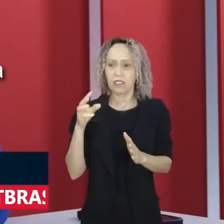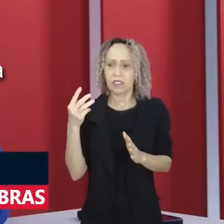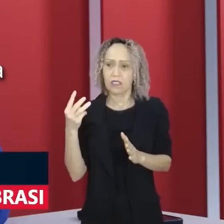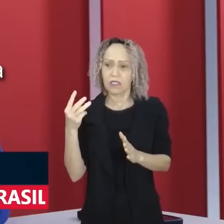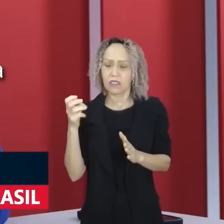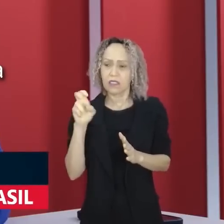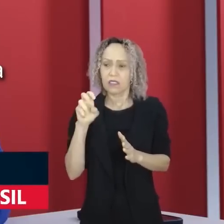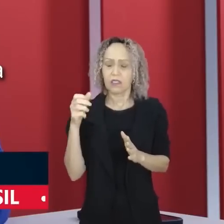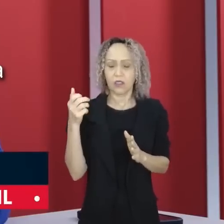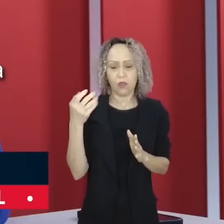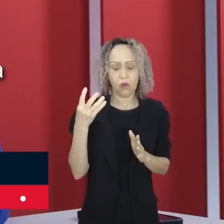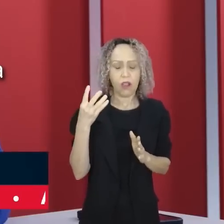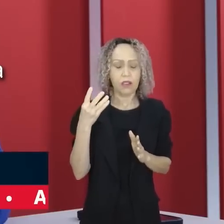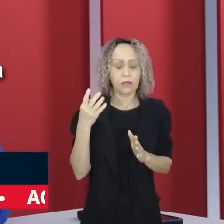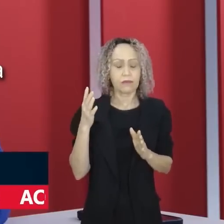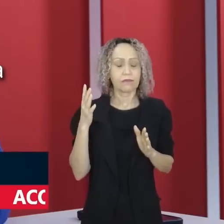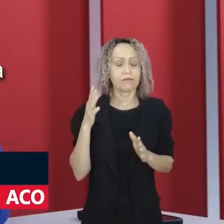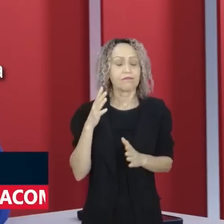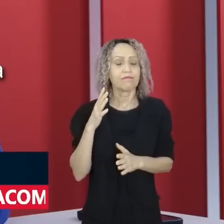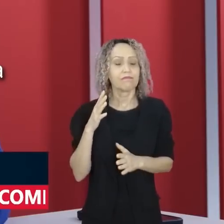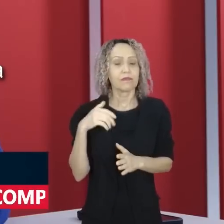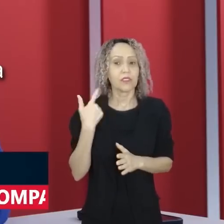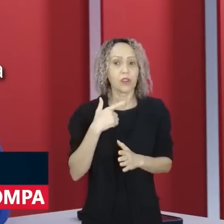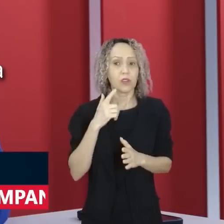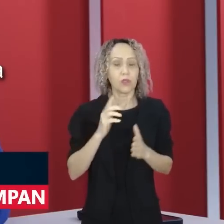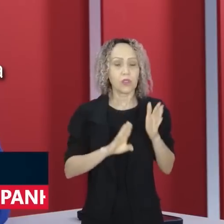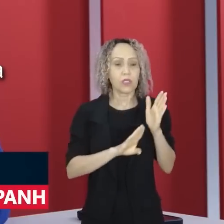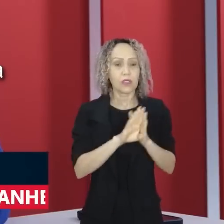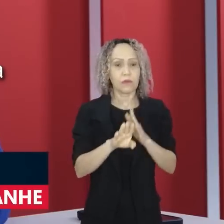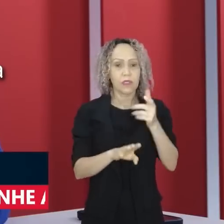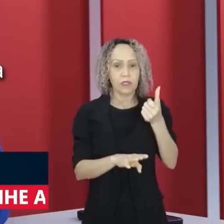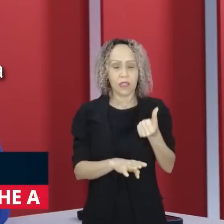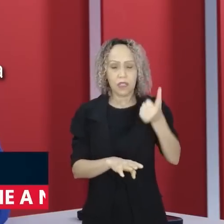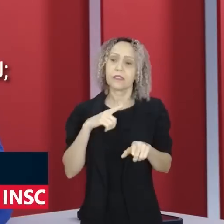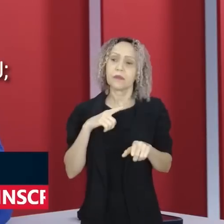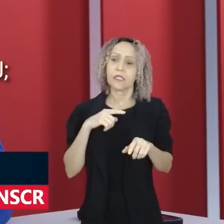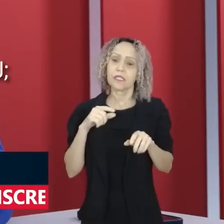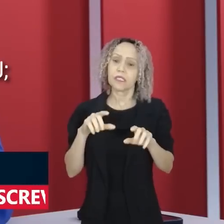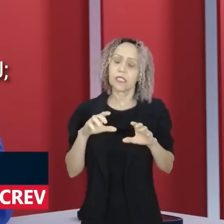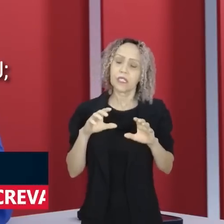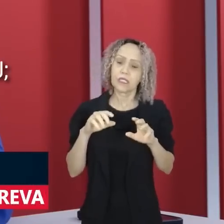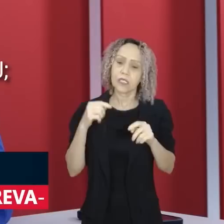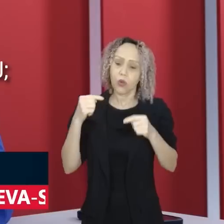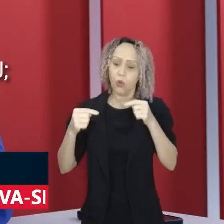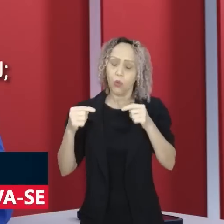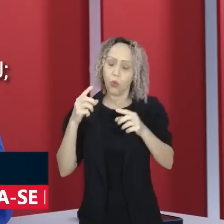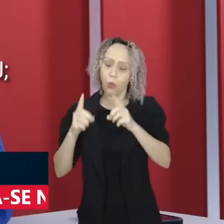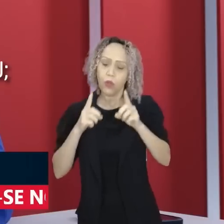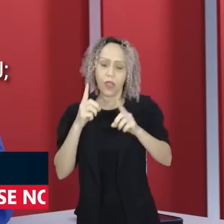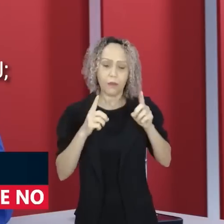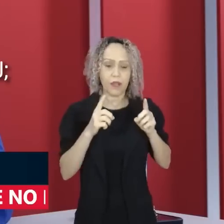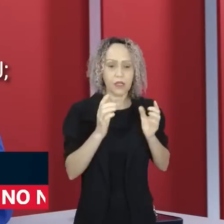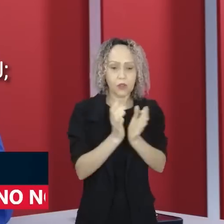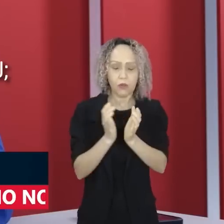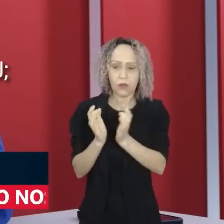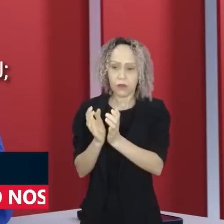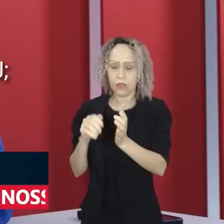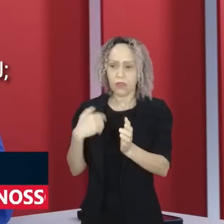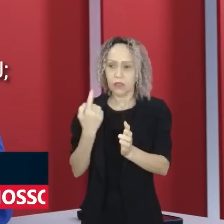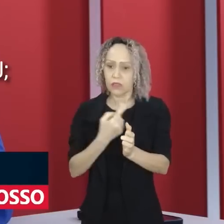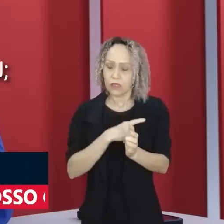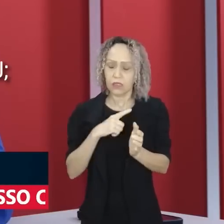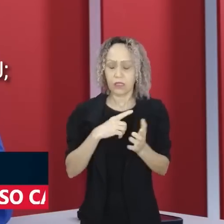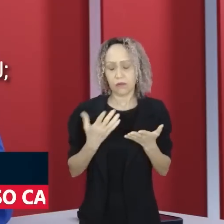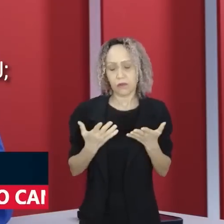termina amanhã, e passamos para 69 deputados federais. Devemos ficar com uma posição na CCJ,